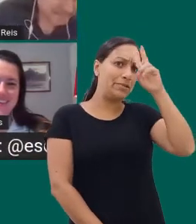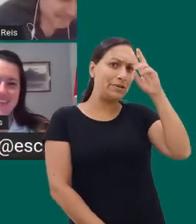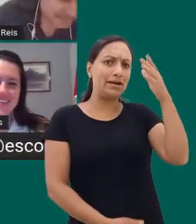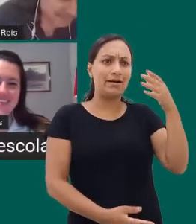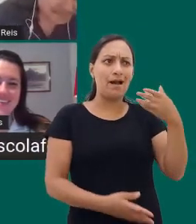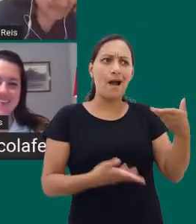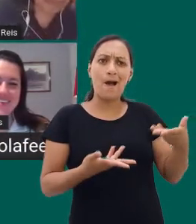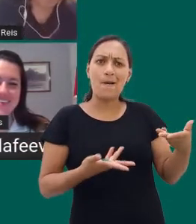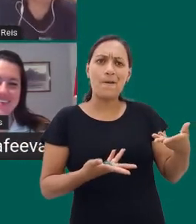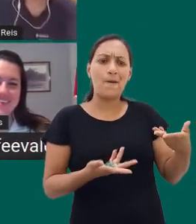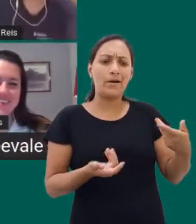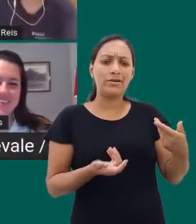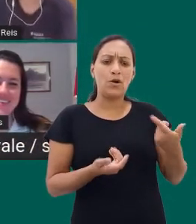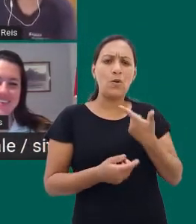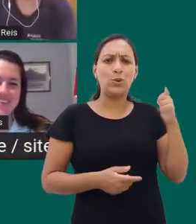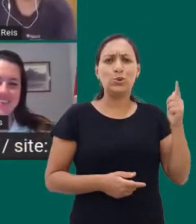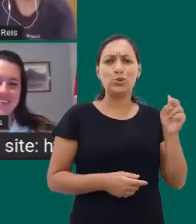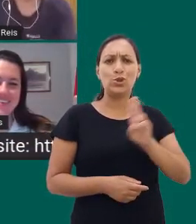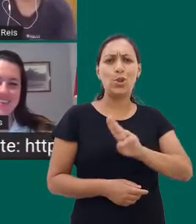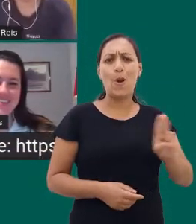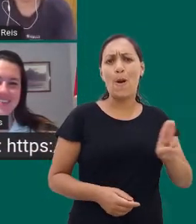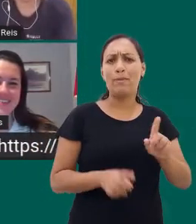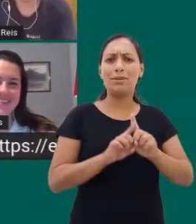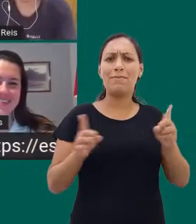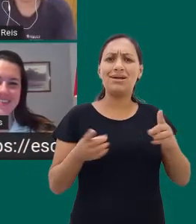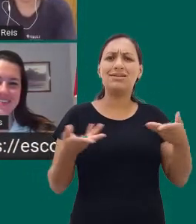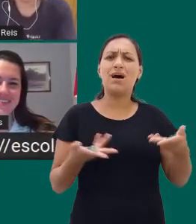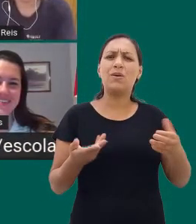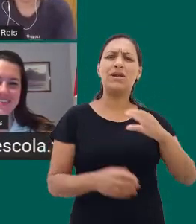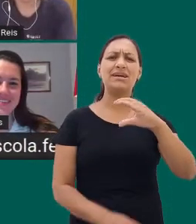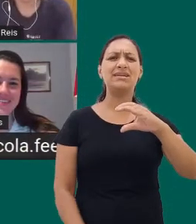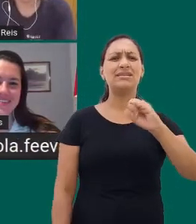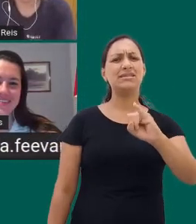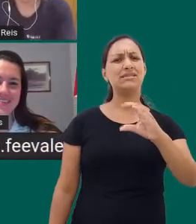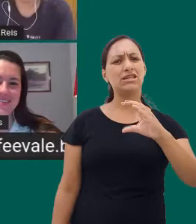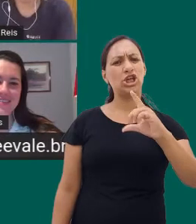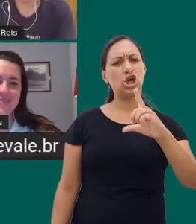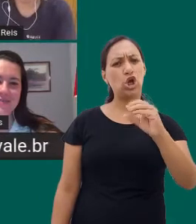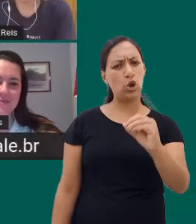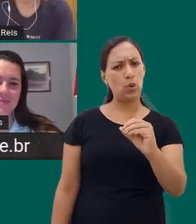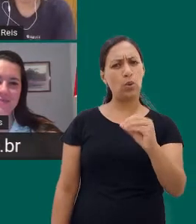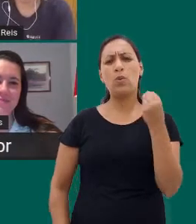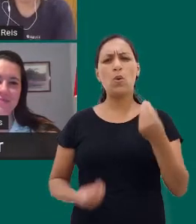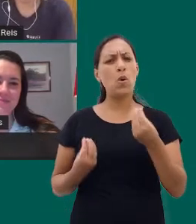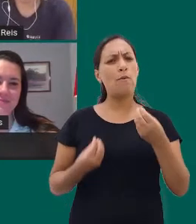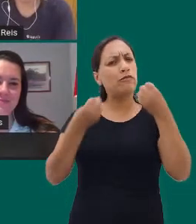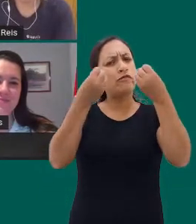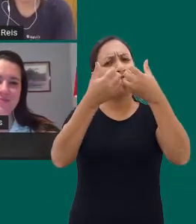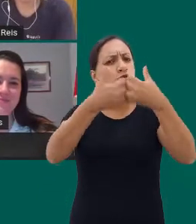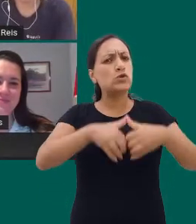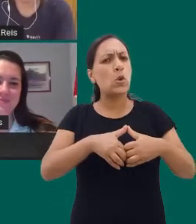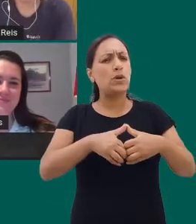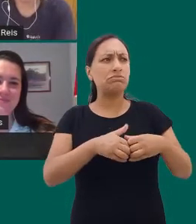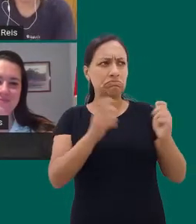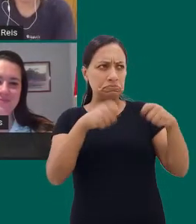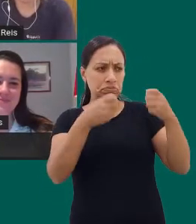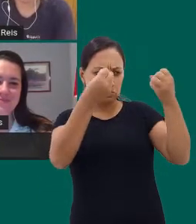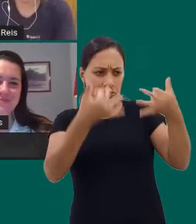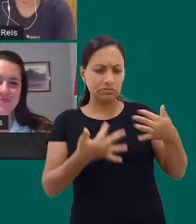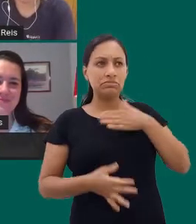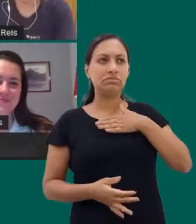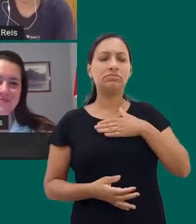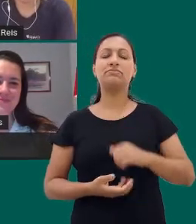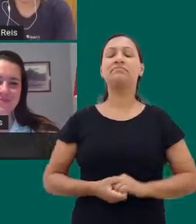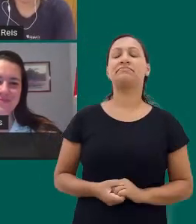ensino médio, outros nomes, mas ainda tem a questão do ciclo. Como é que funciona isso, gente? Quem é que pode me explicar um pouquinho?